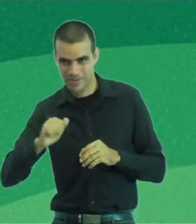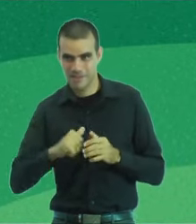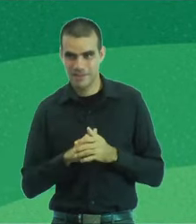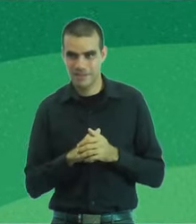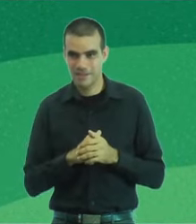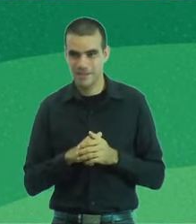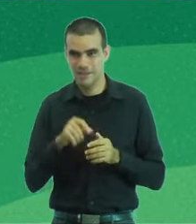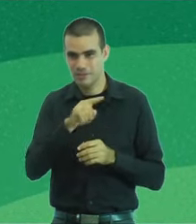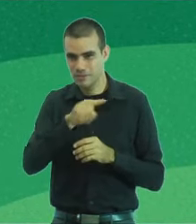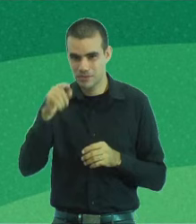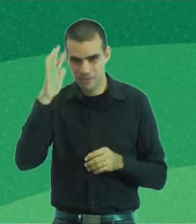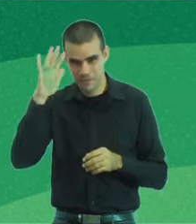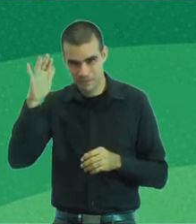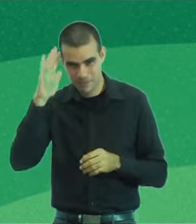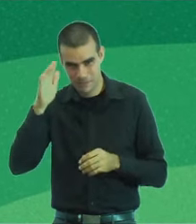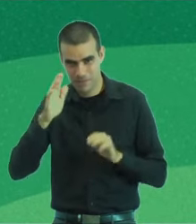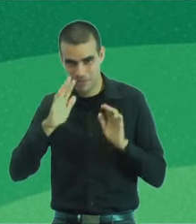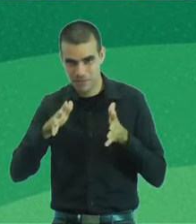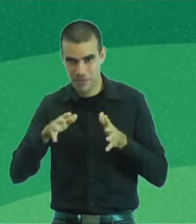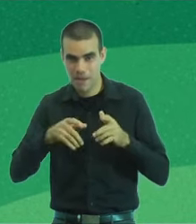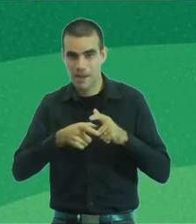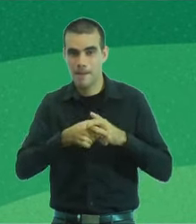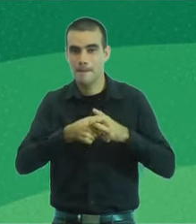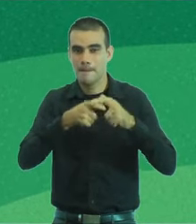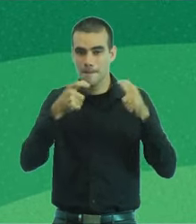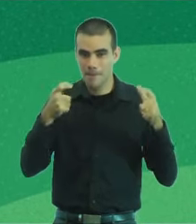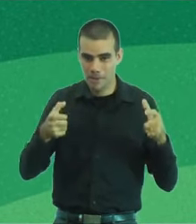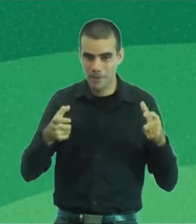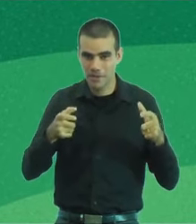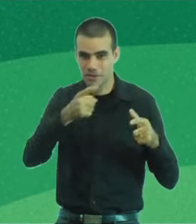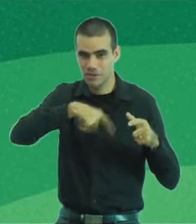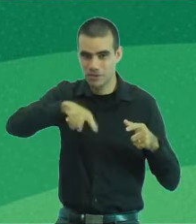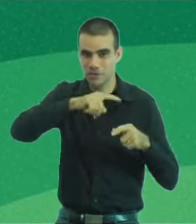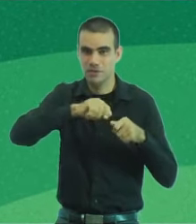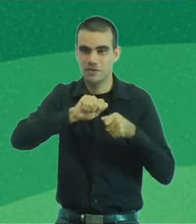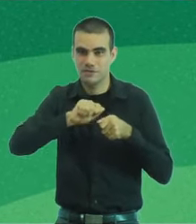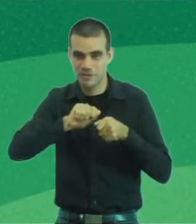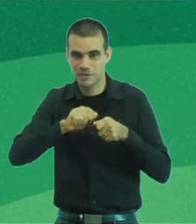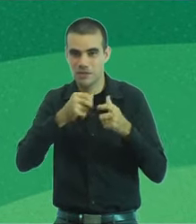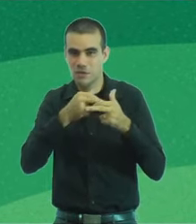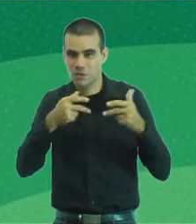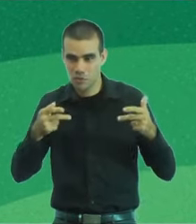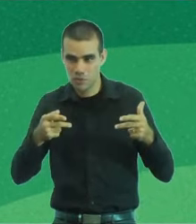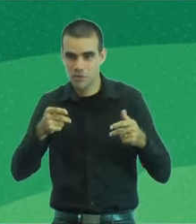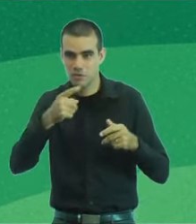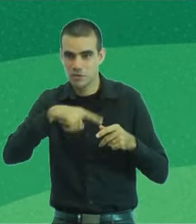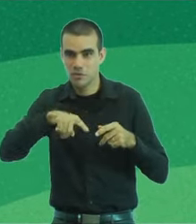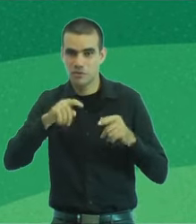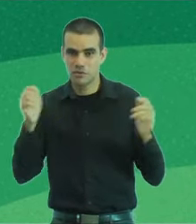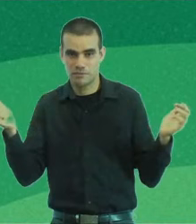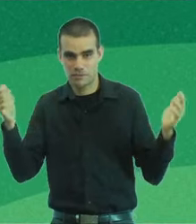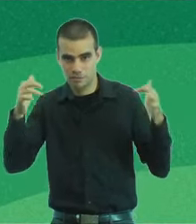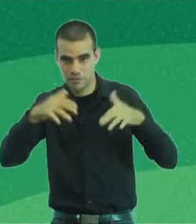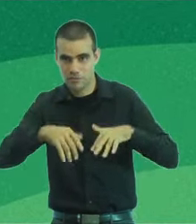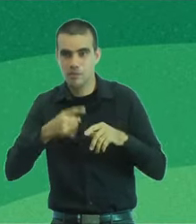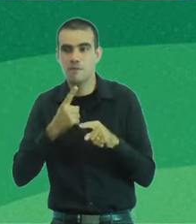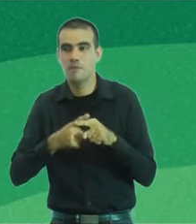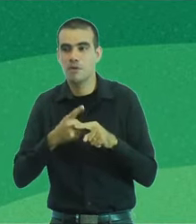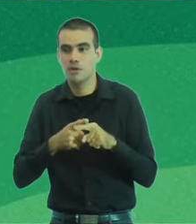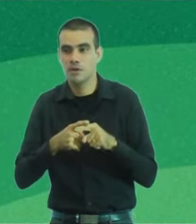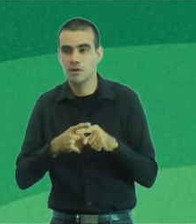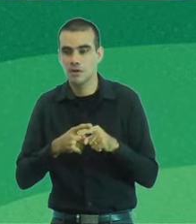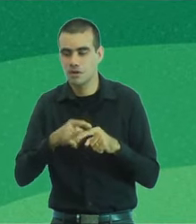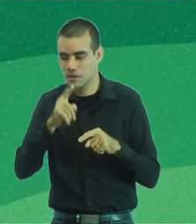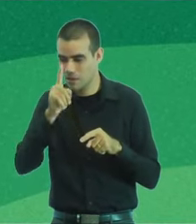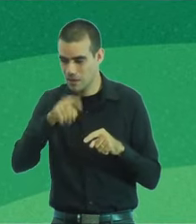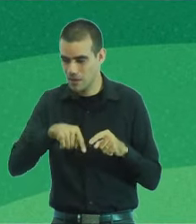você já pararam para pensar que grande parte do que a gente faz hoje e o fato de a gente está aqui reunido hoje é por causa de um software